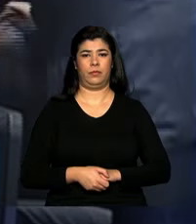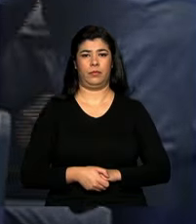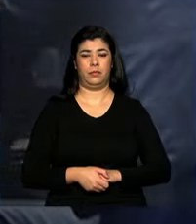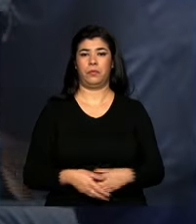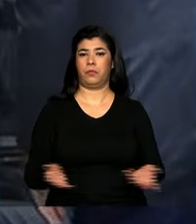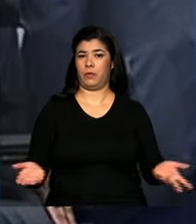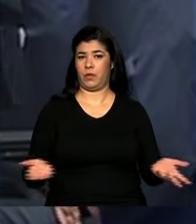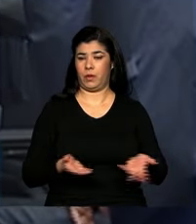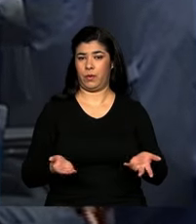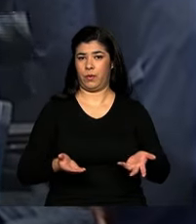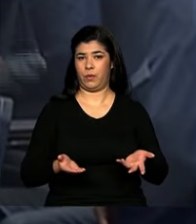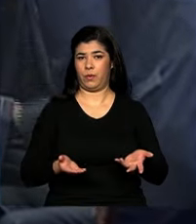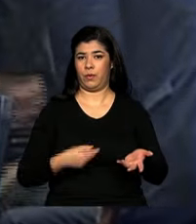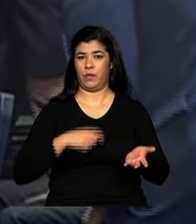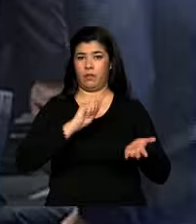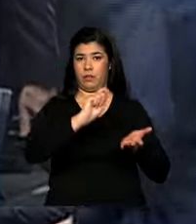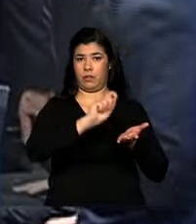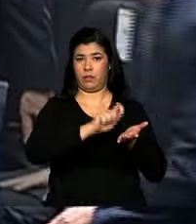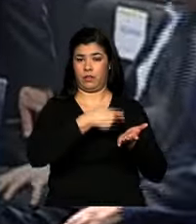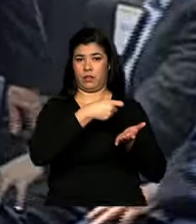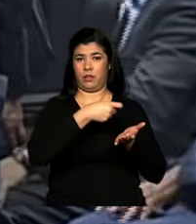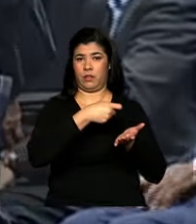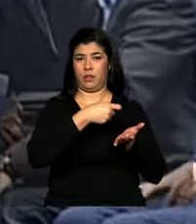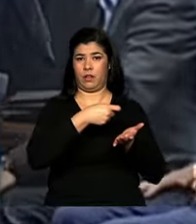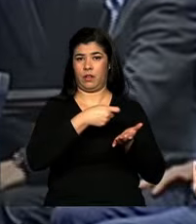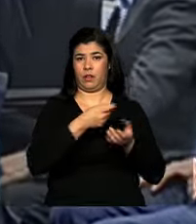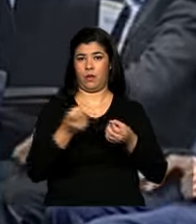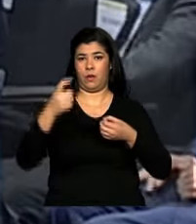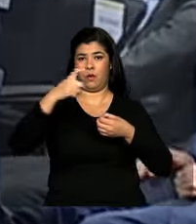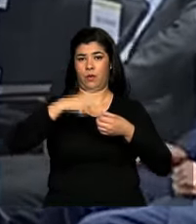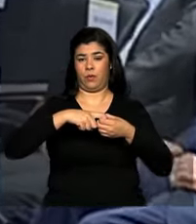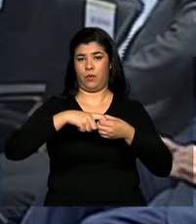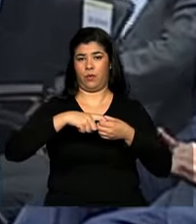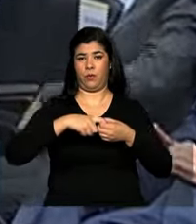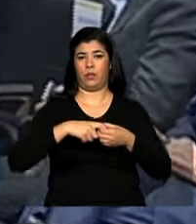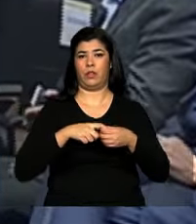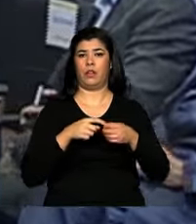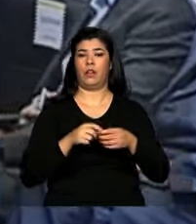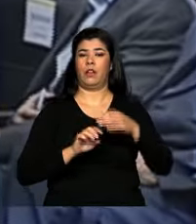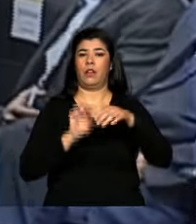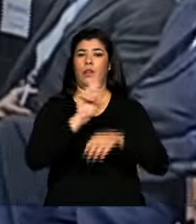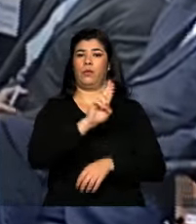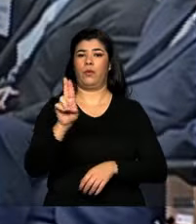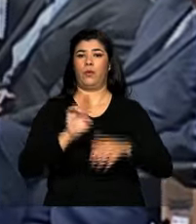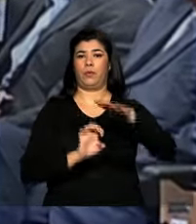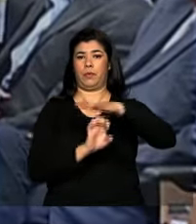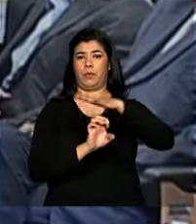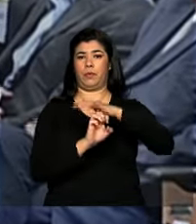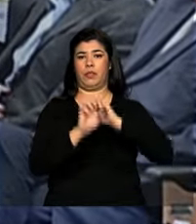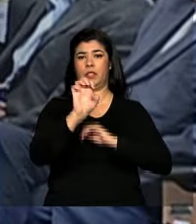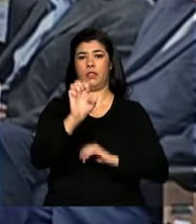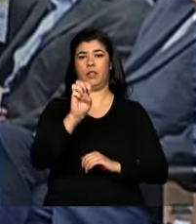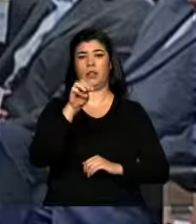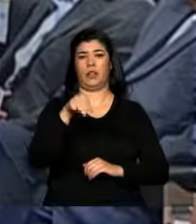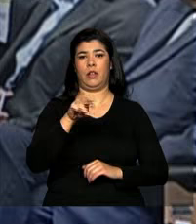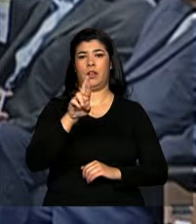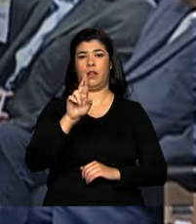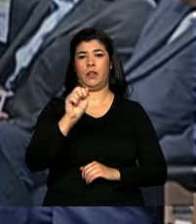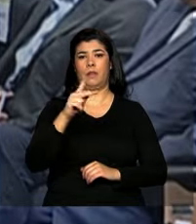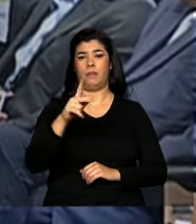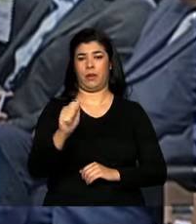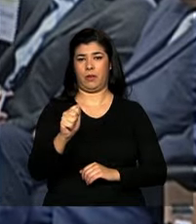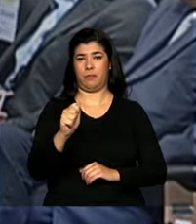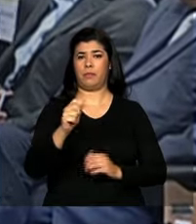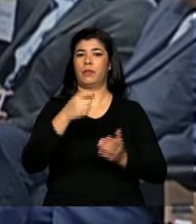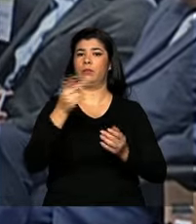Neste momento, será assinado entre a Empresa Brasileira de Pesquisa Agropecuária Embrapa e o Banco do Brasil o